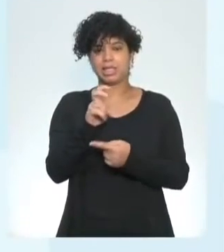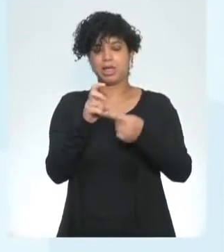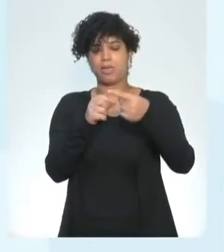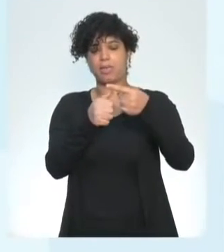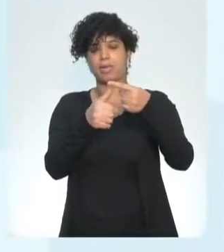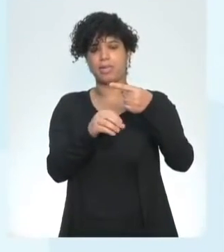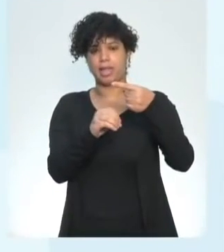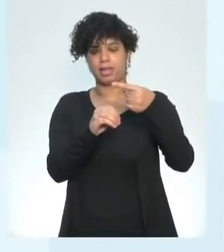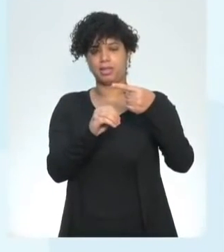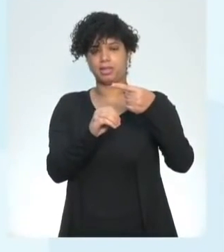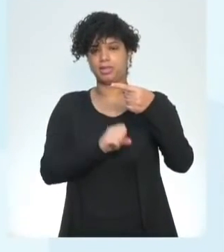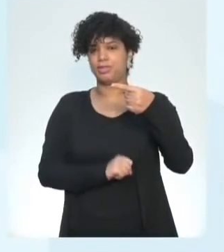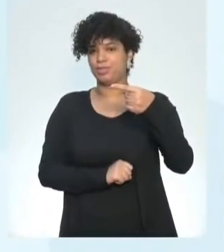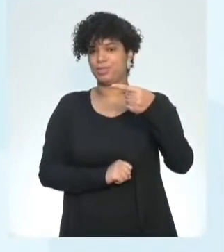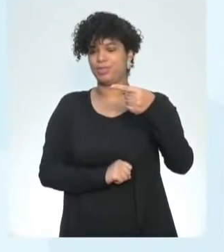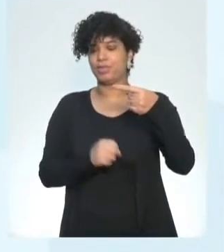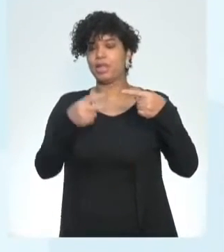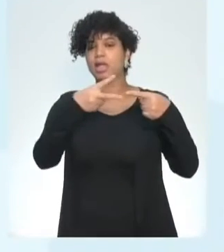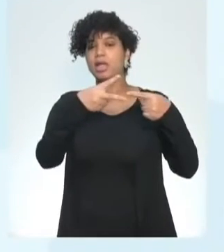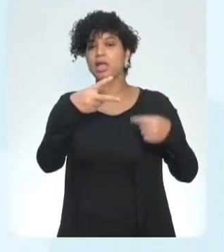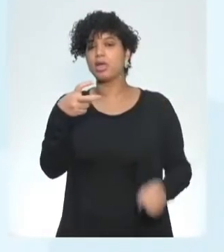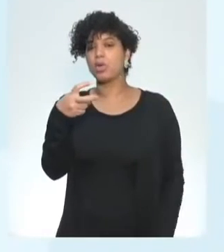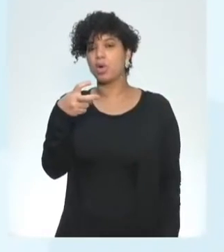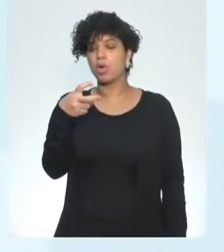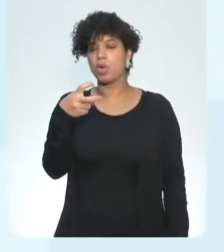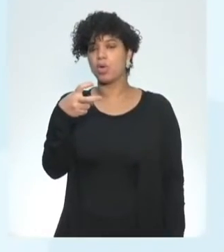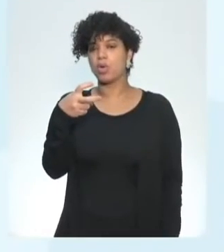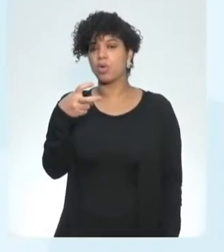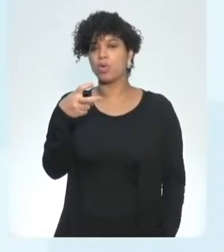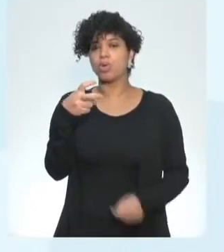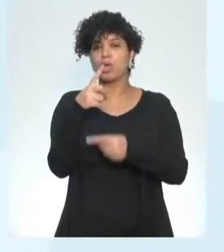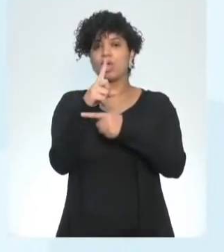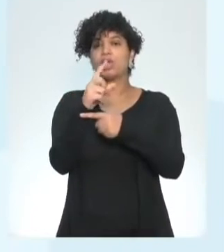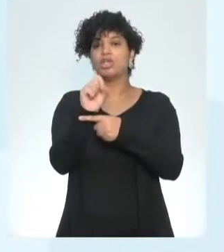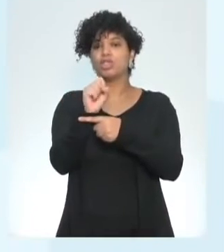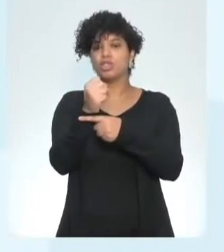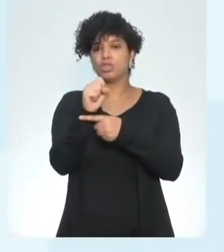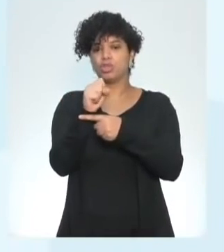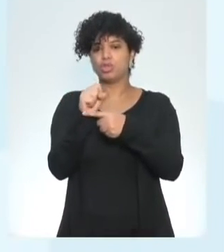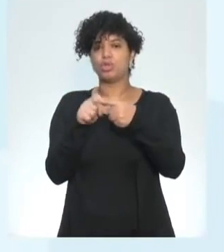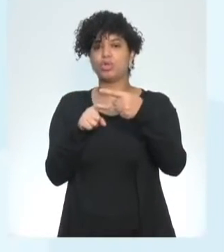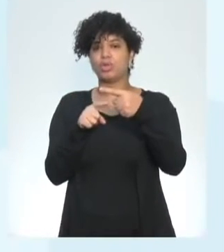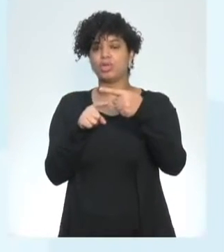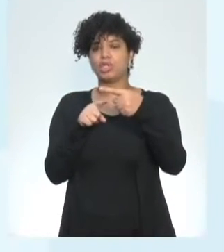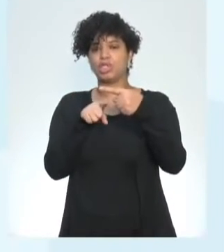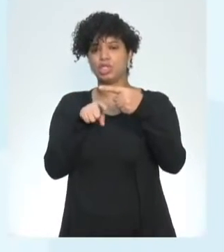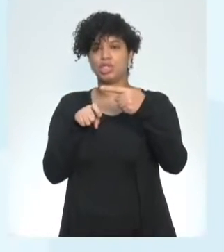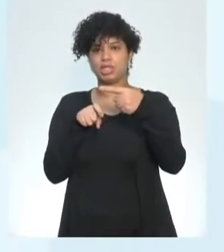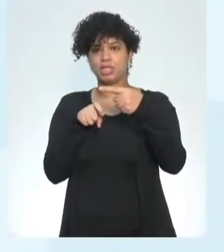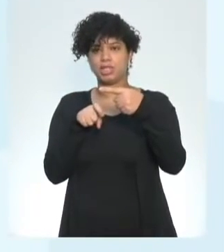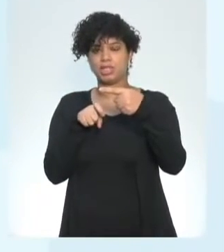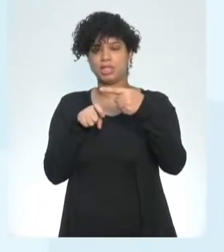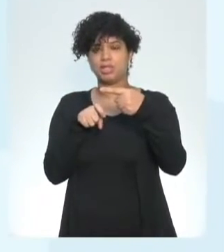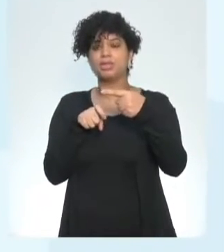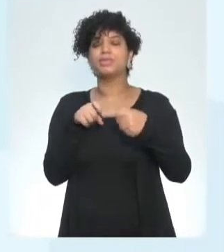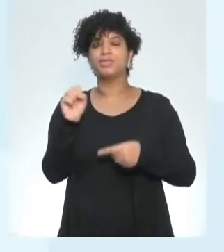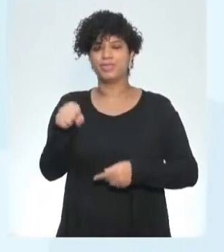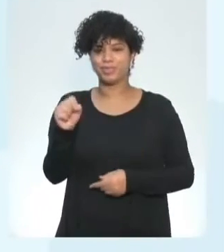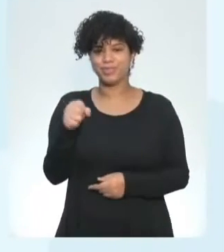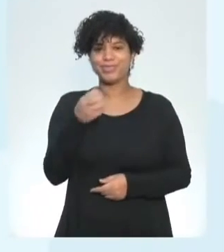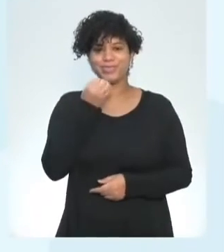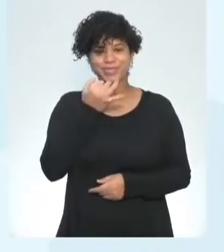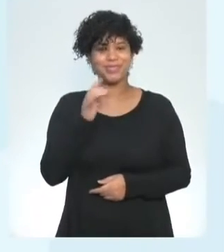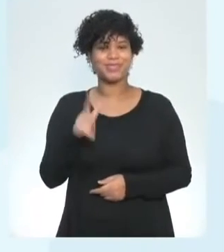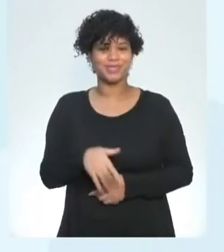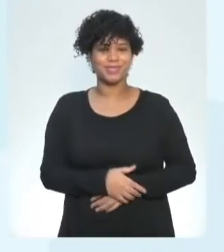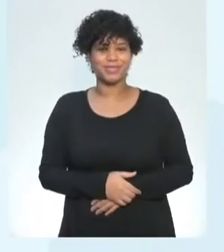para 10 é proporcional a quem? E 18 sobre 18 sobre X. Isso mesmo, fica muito bom, gente,